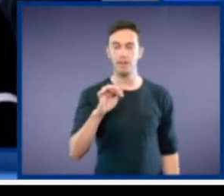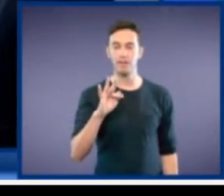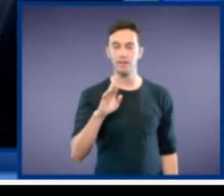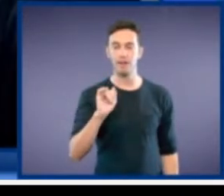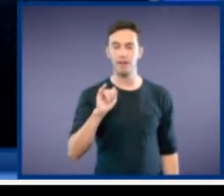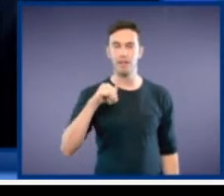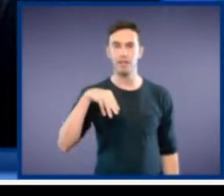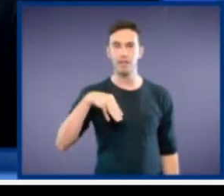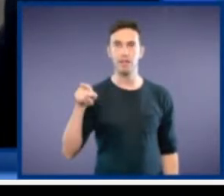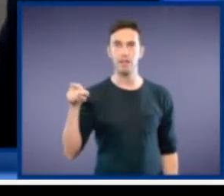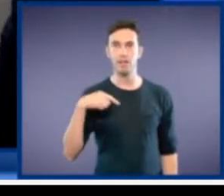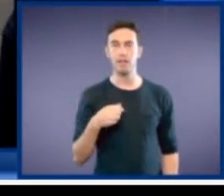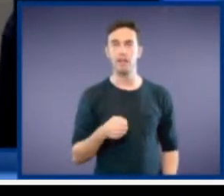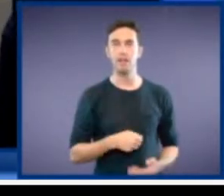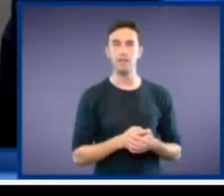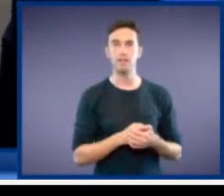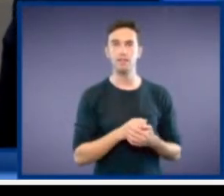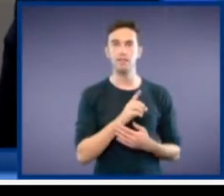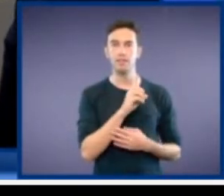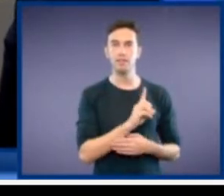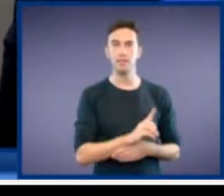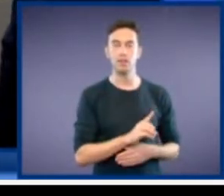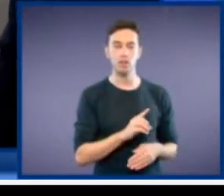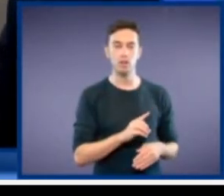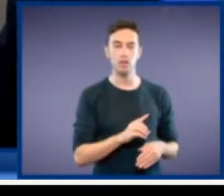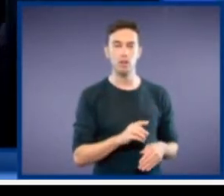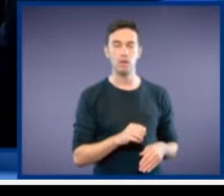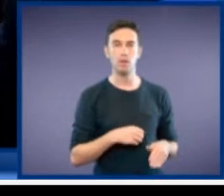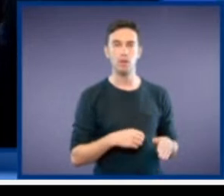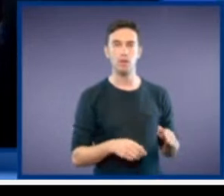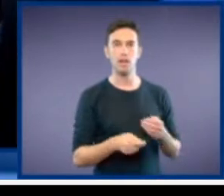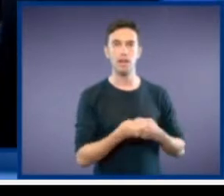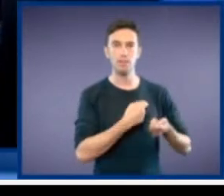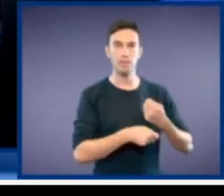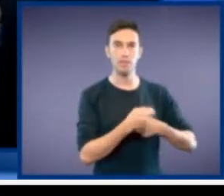diretor administrativo da Comporte.